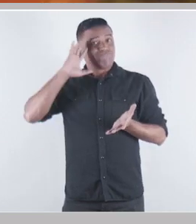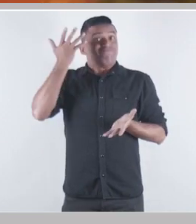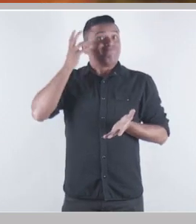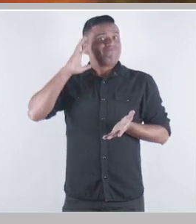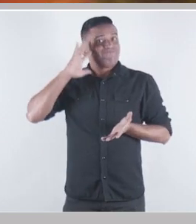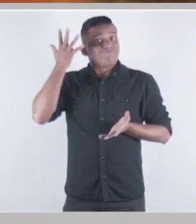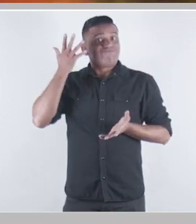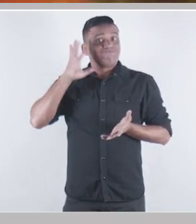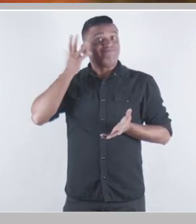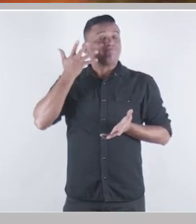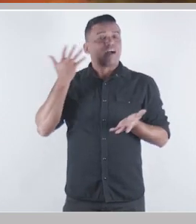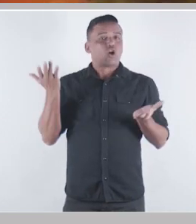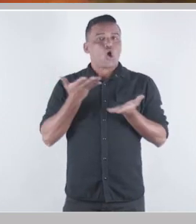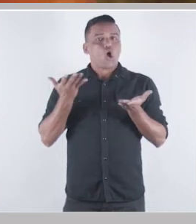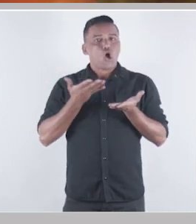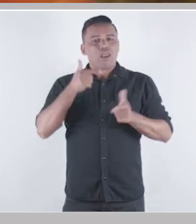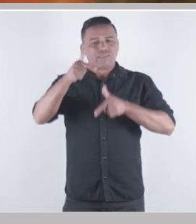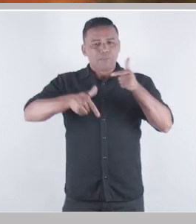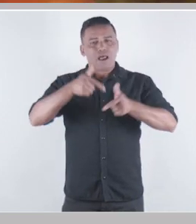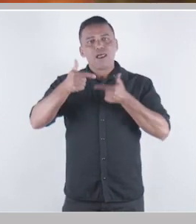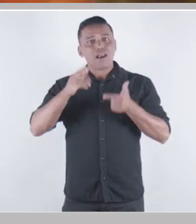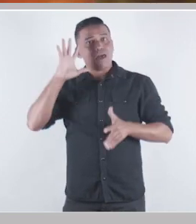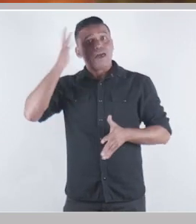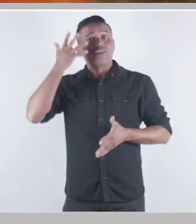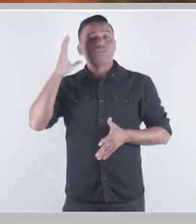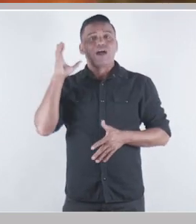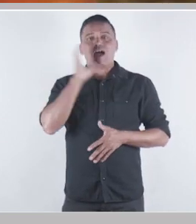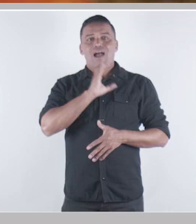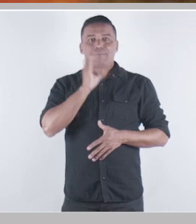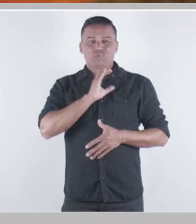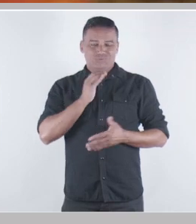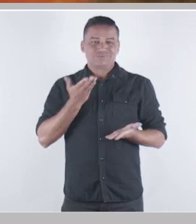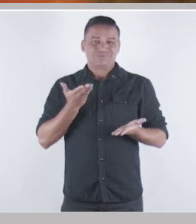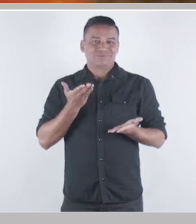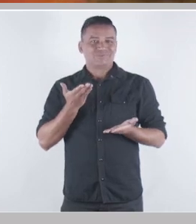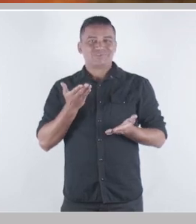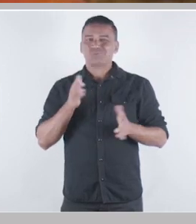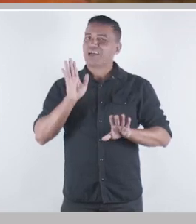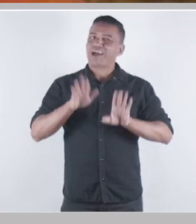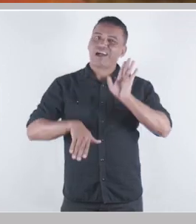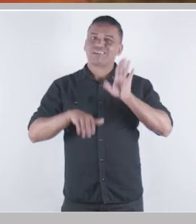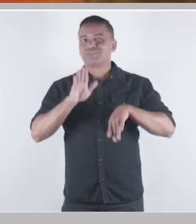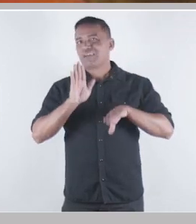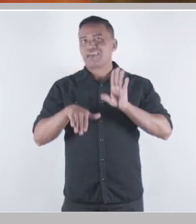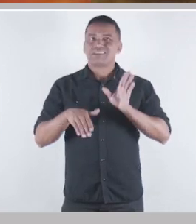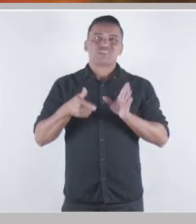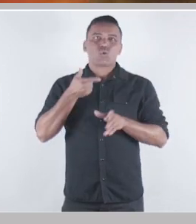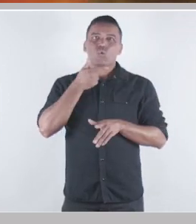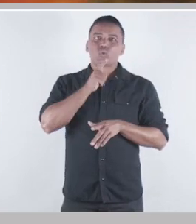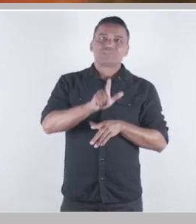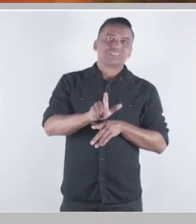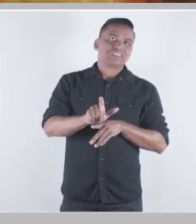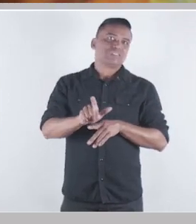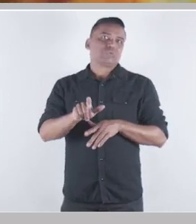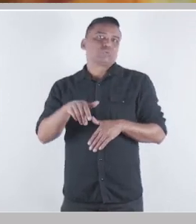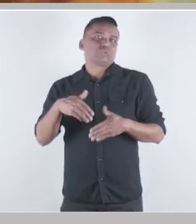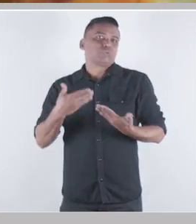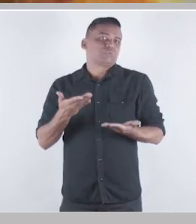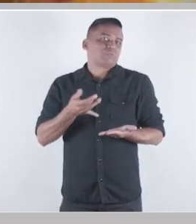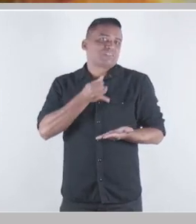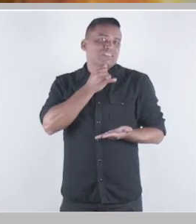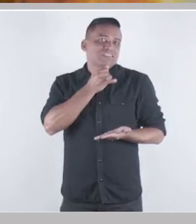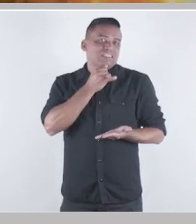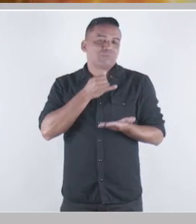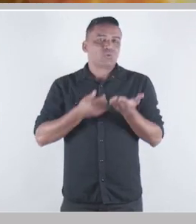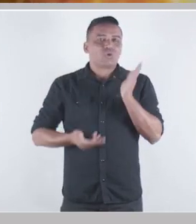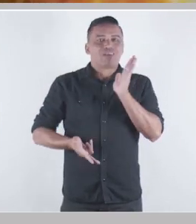vou executando o trabalho, assim. Raramente eu consigo, assim, fazer um